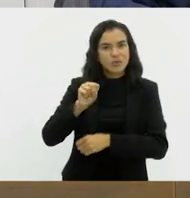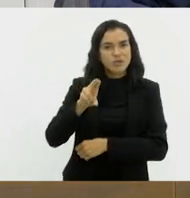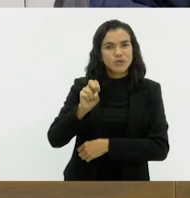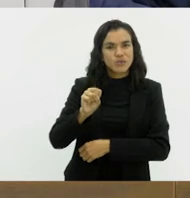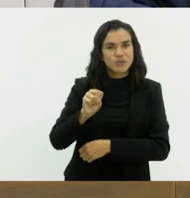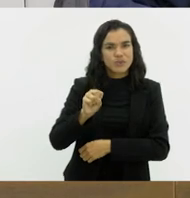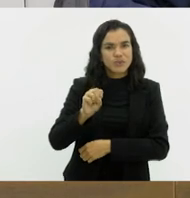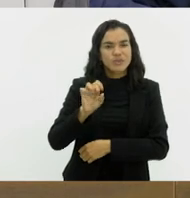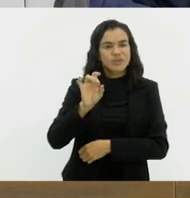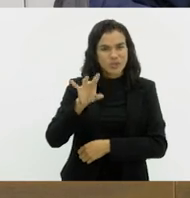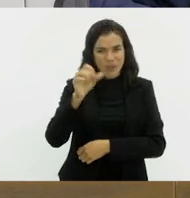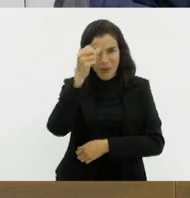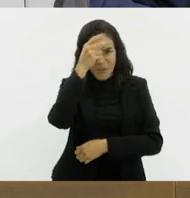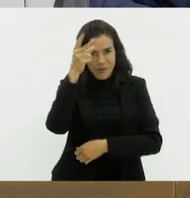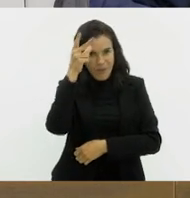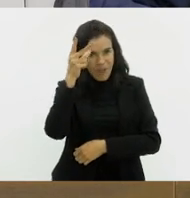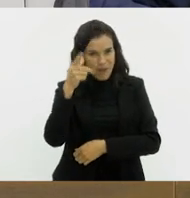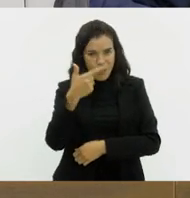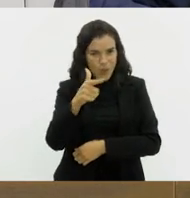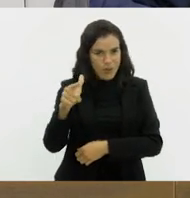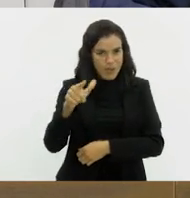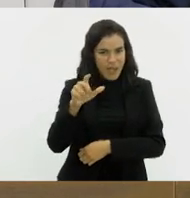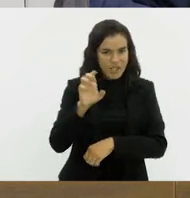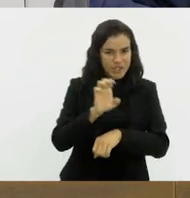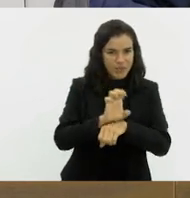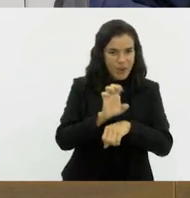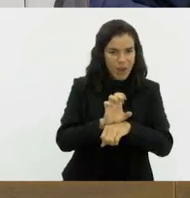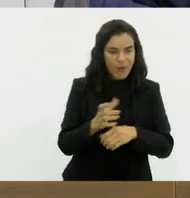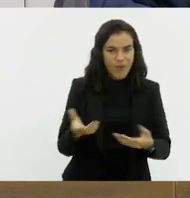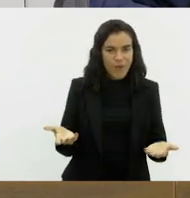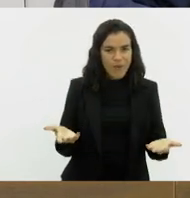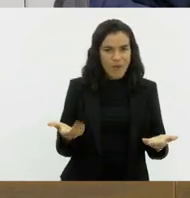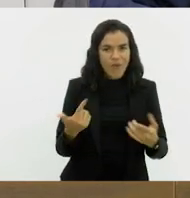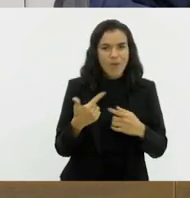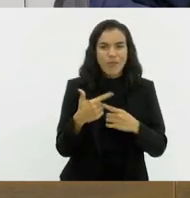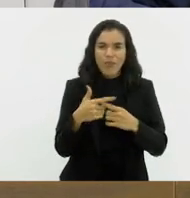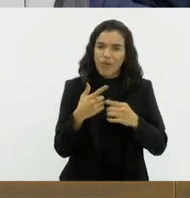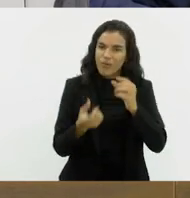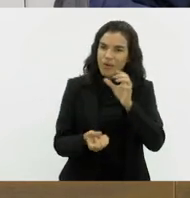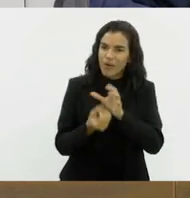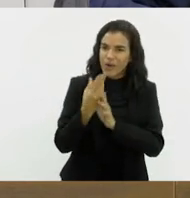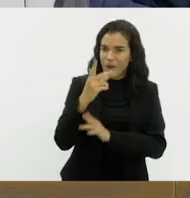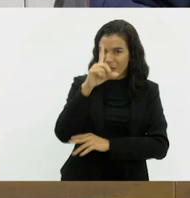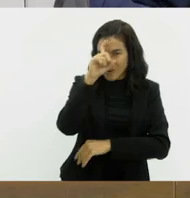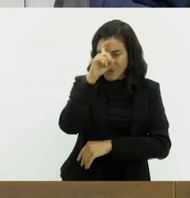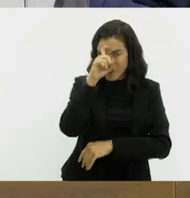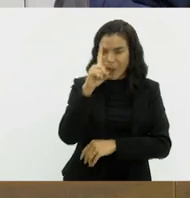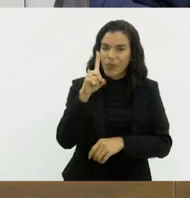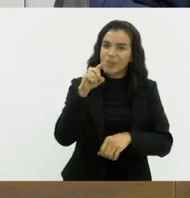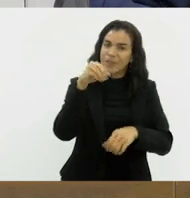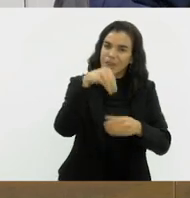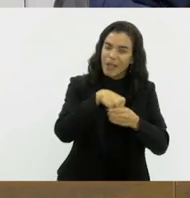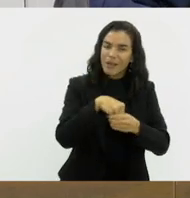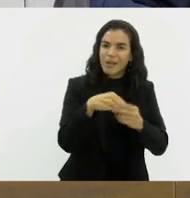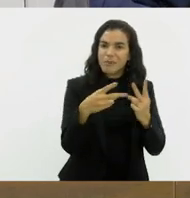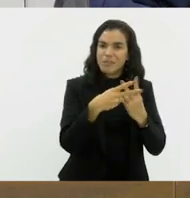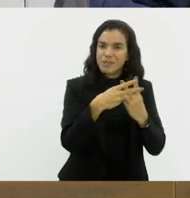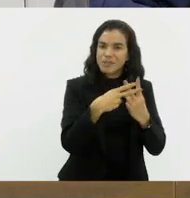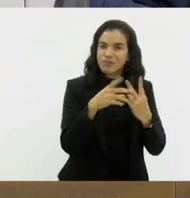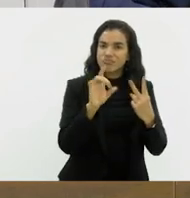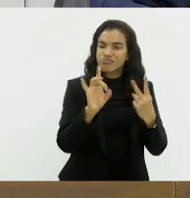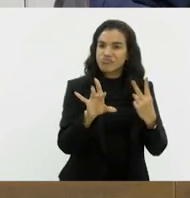municipal? Por que que o SUS estadual não entra na prisão? Porque, quando eu vou implementar um hospital dentro da prisão, ele é gerido pela administração